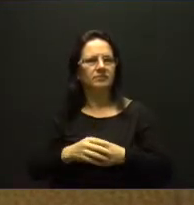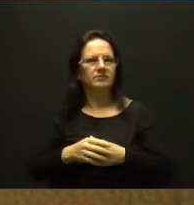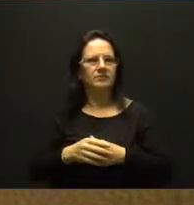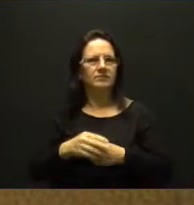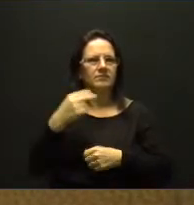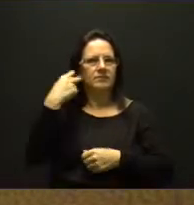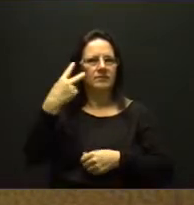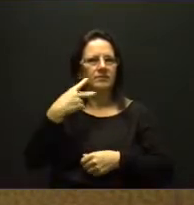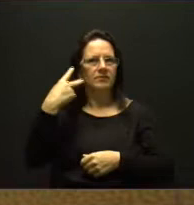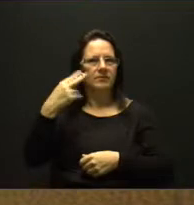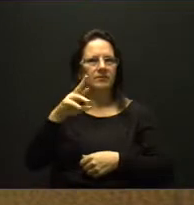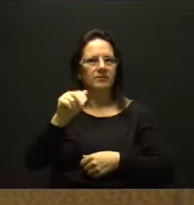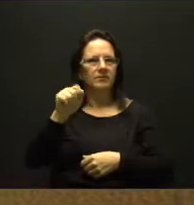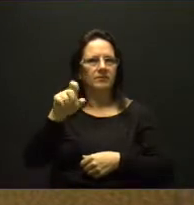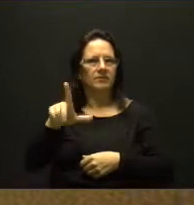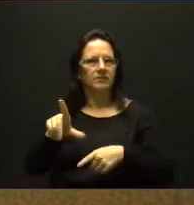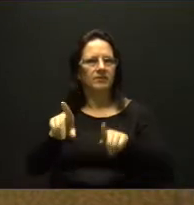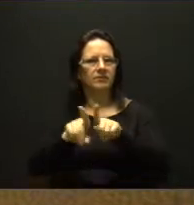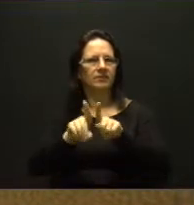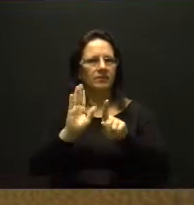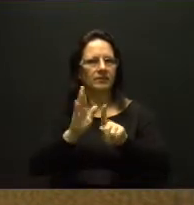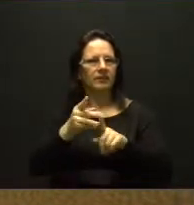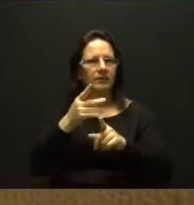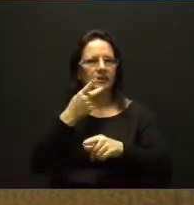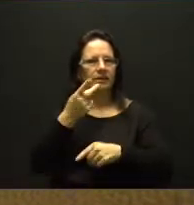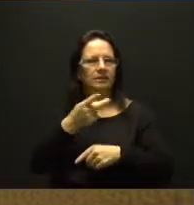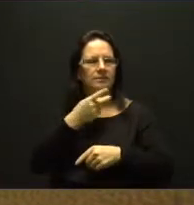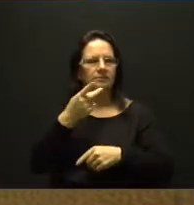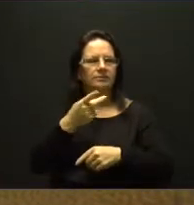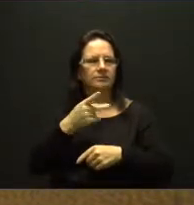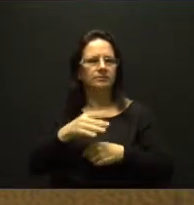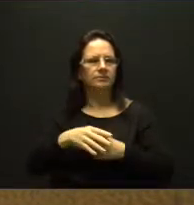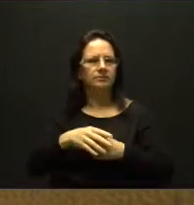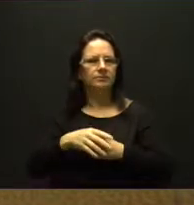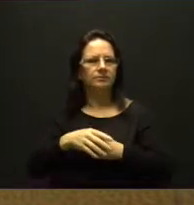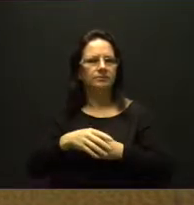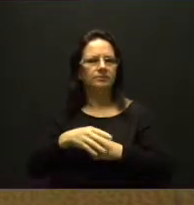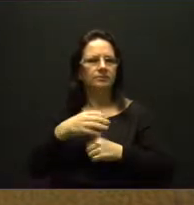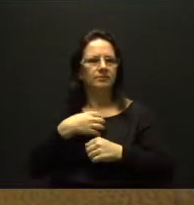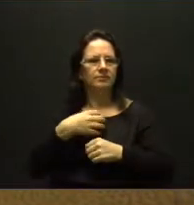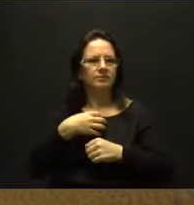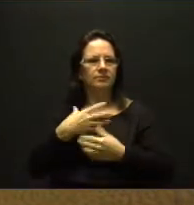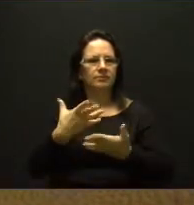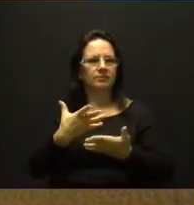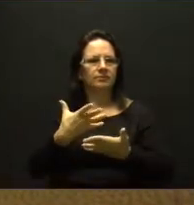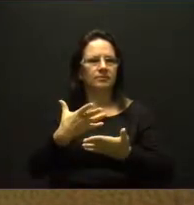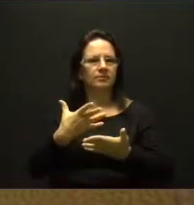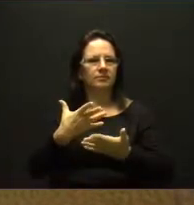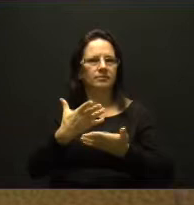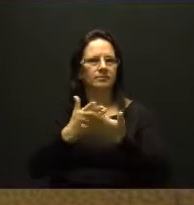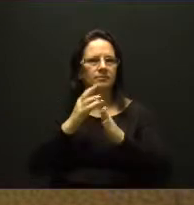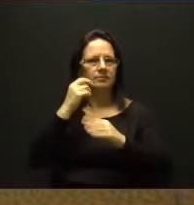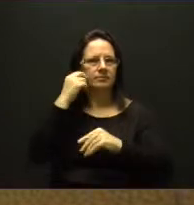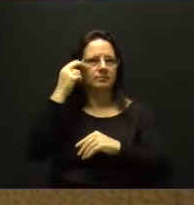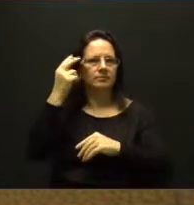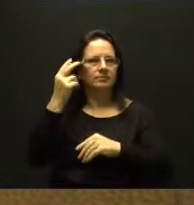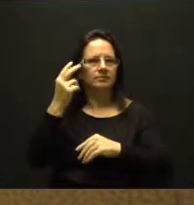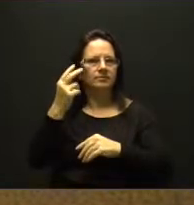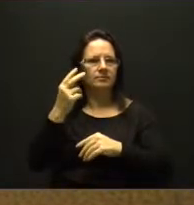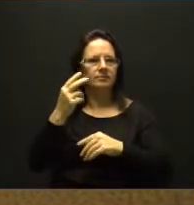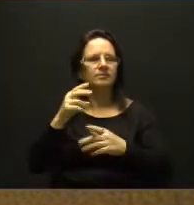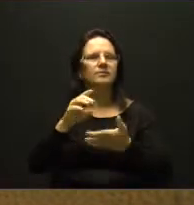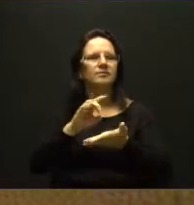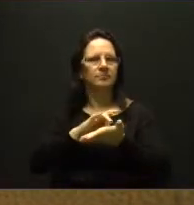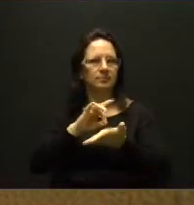vereador rafael dupla falou é falar também que é uma acabou vergonha é o máximo eu vou repetir